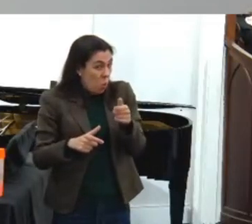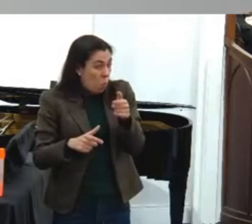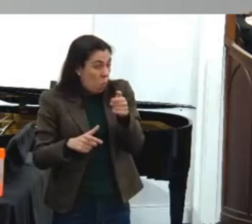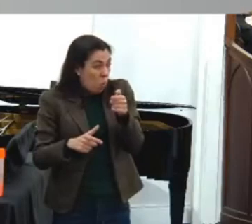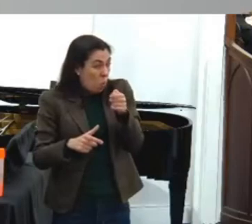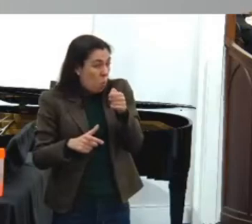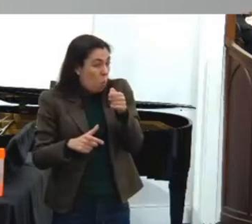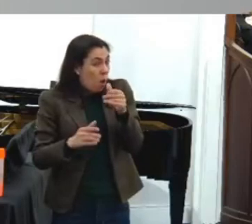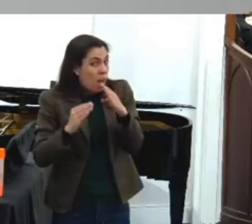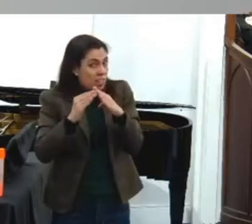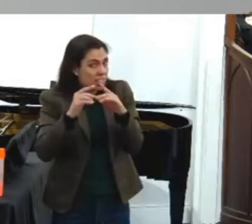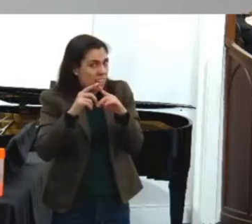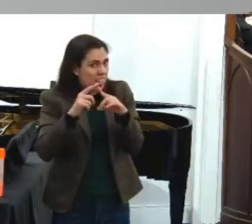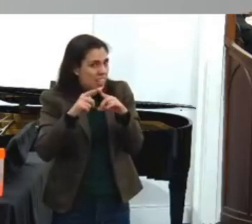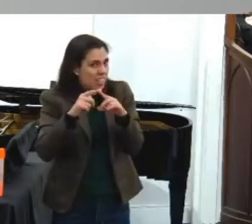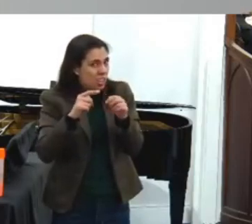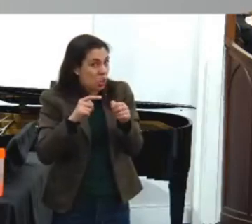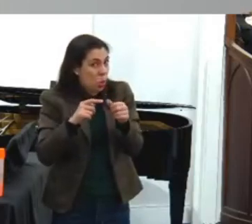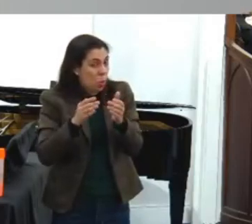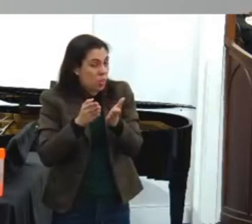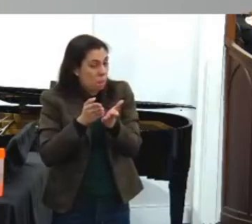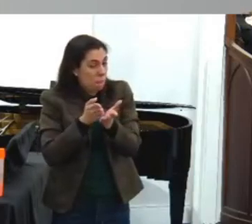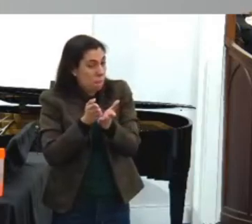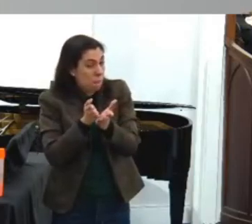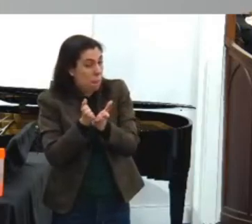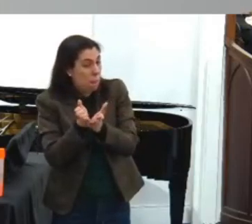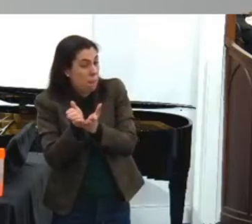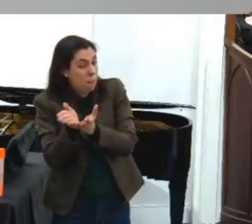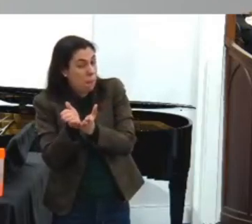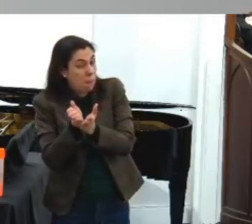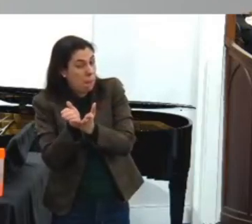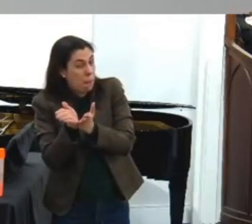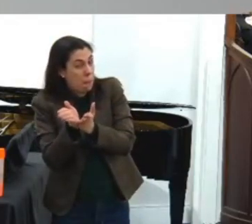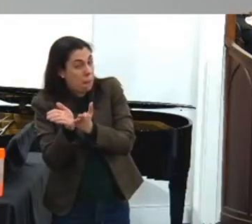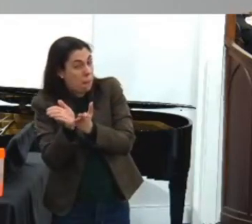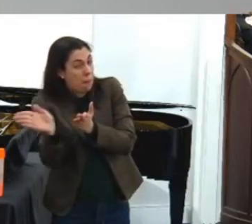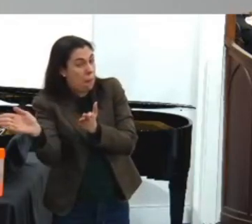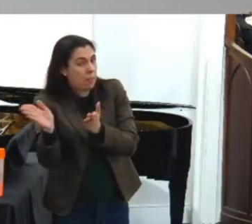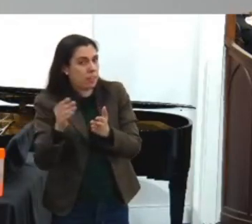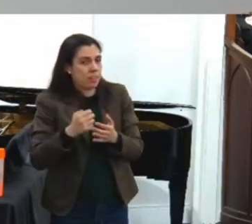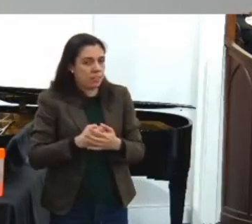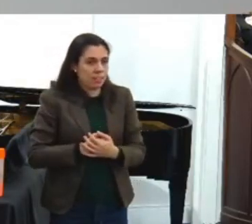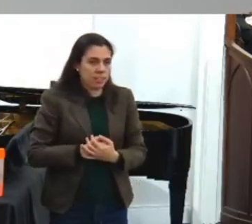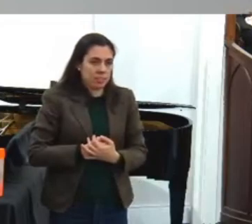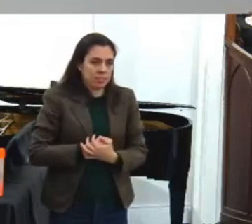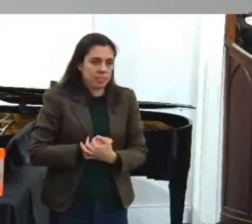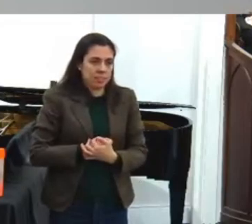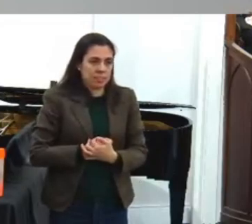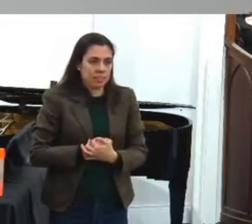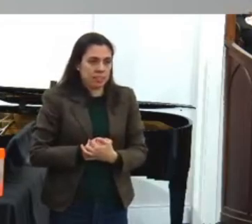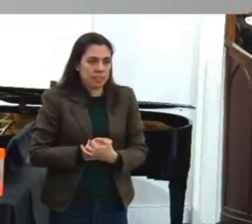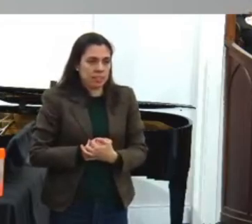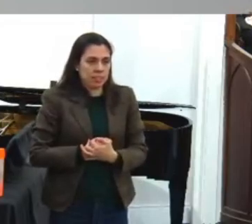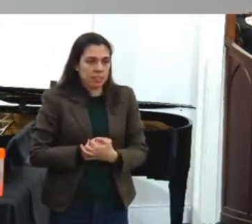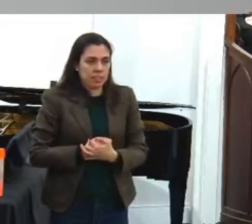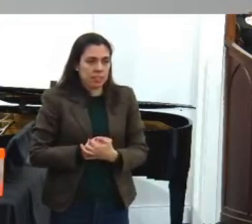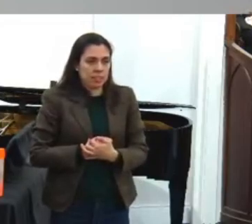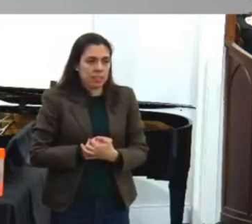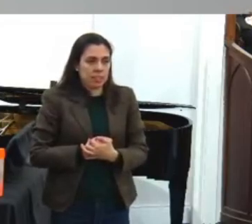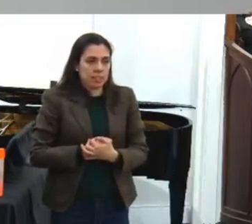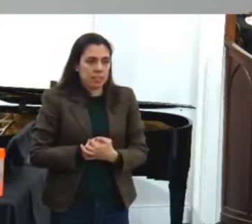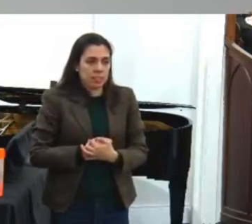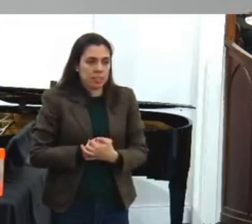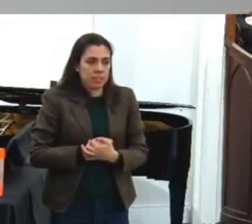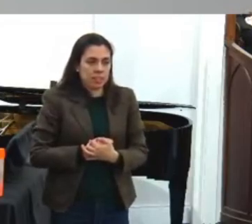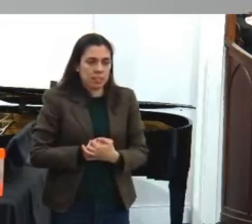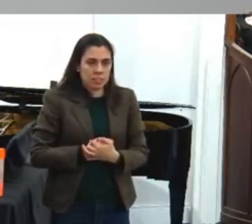serem influenciados por narrativas, ideologias pagãs contra a palavra de